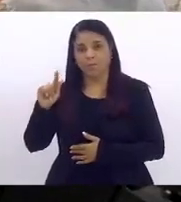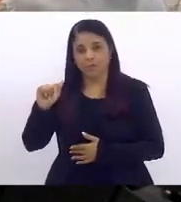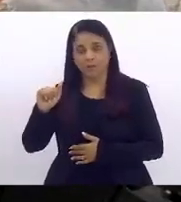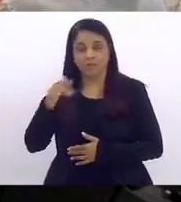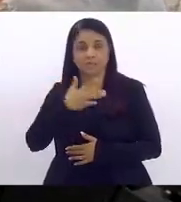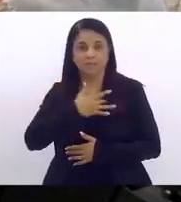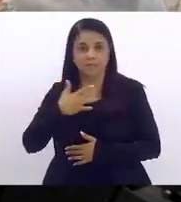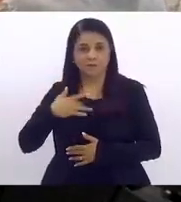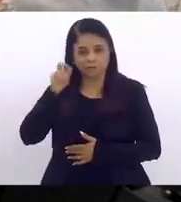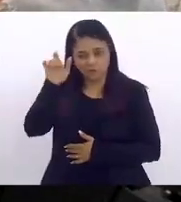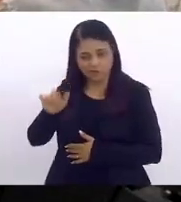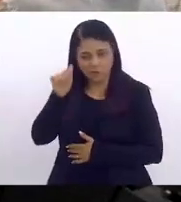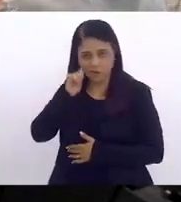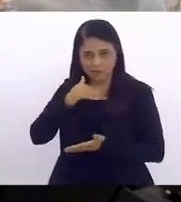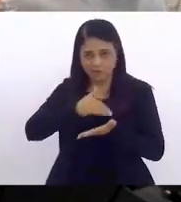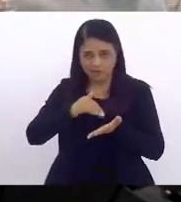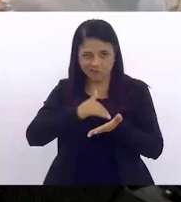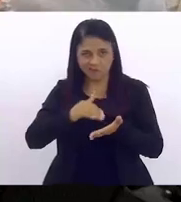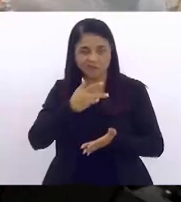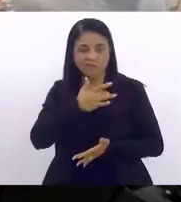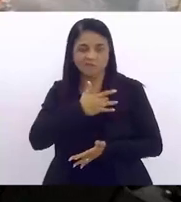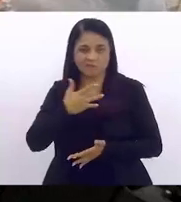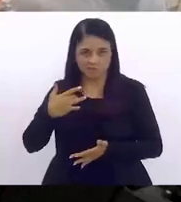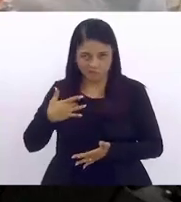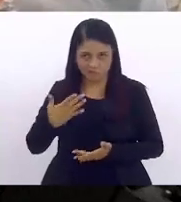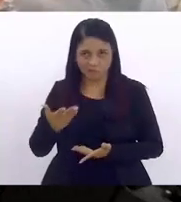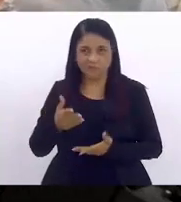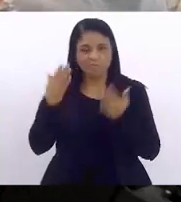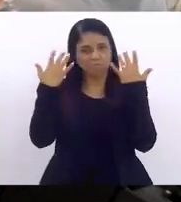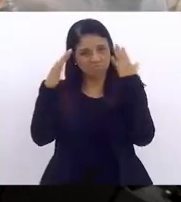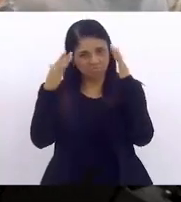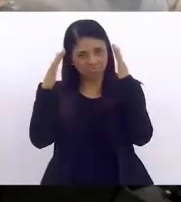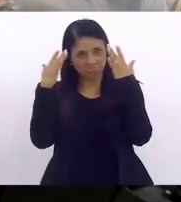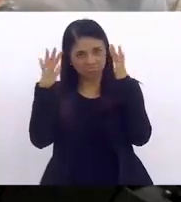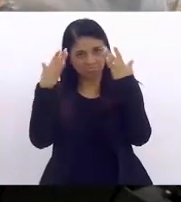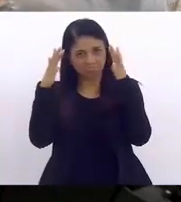de Estado da Saúde. Parabéns.